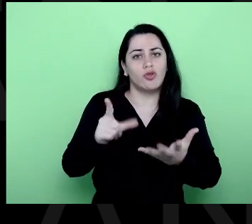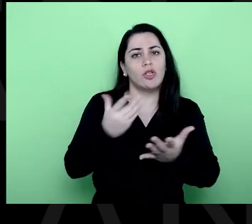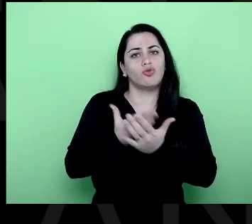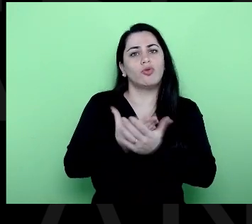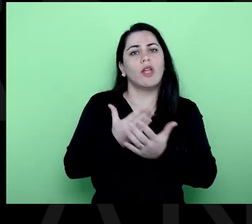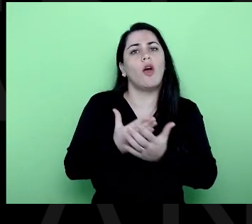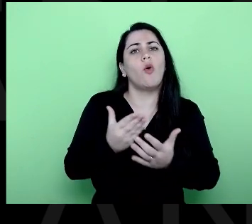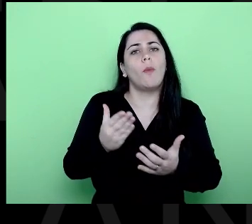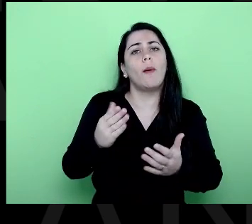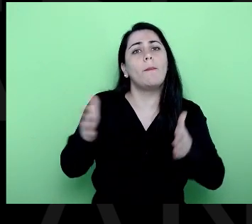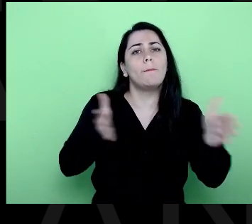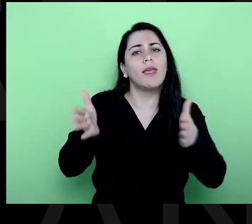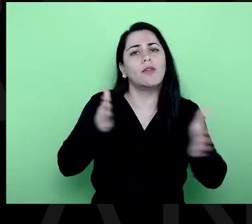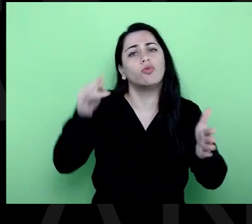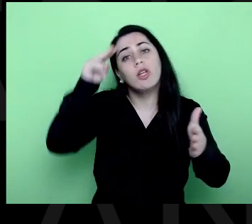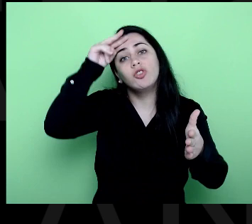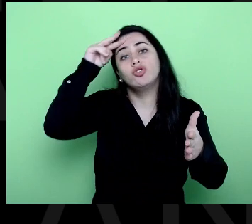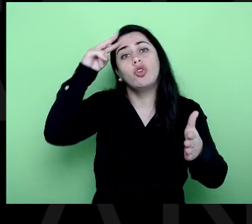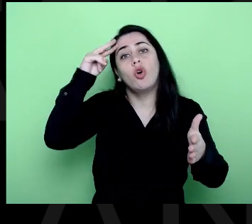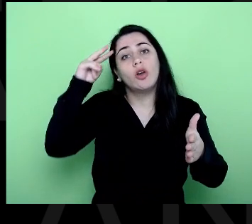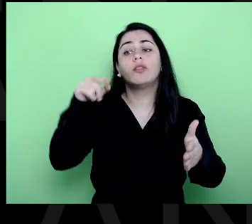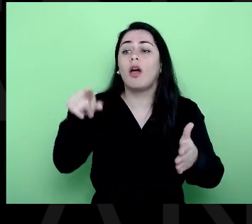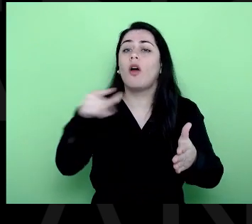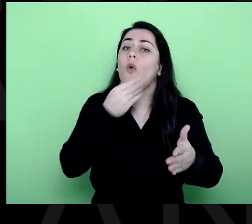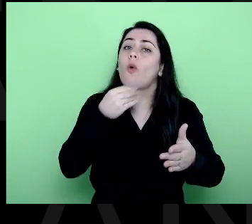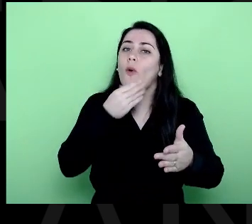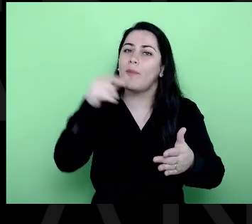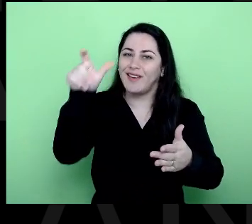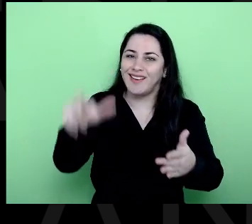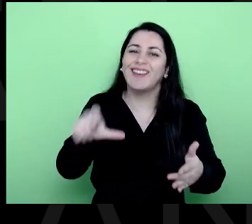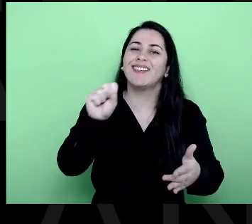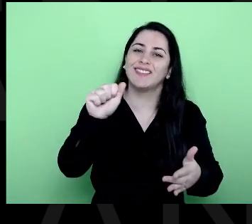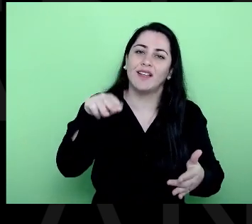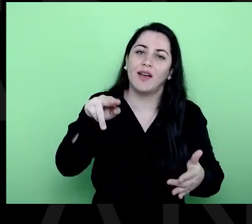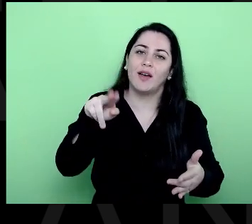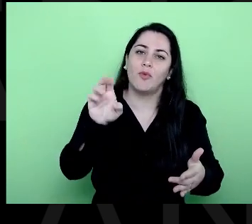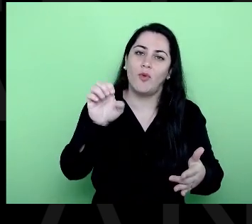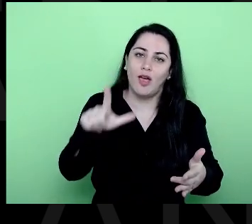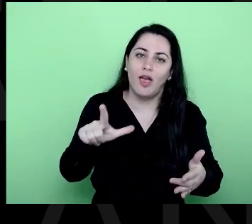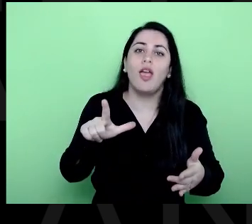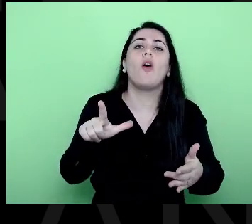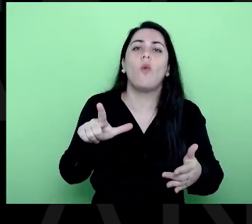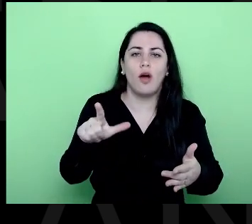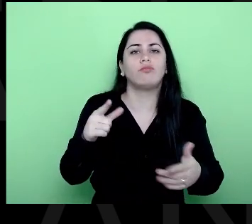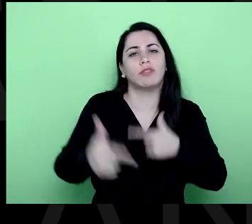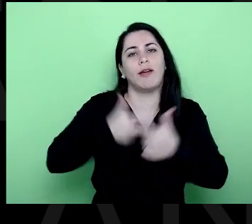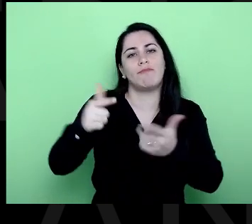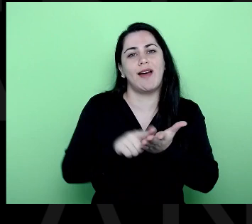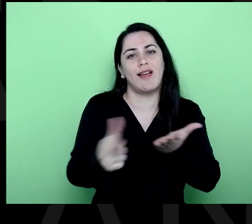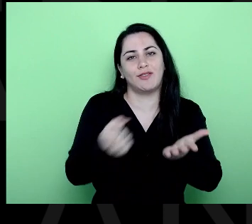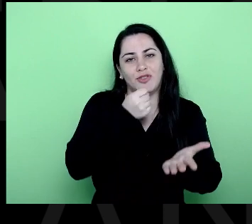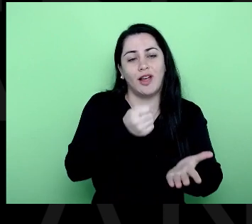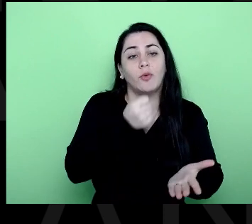da imprensa. E foi isso, assim. Aí eu comecei a pesquisar quando eu voltei para o Brasil, comecei a